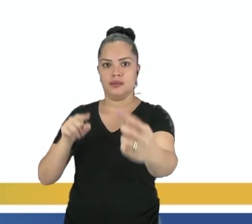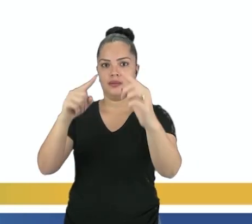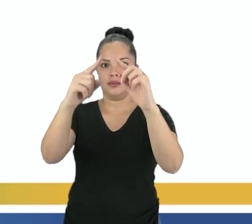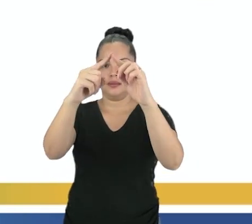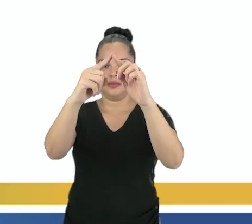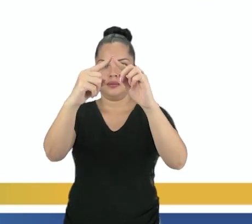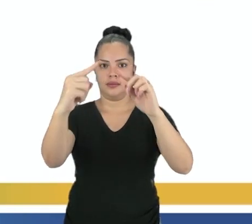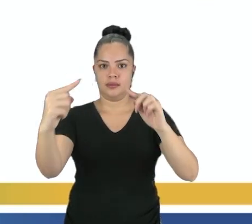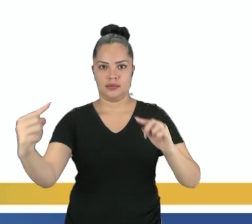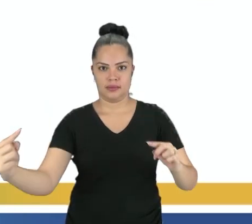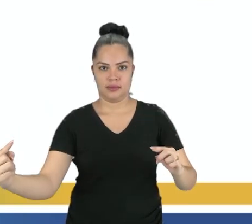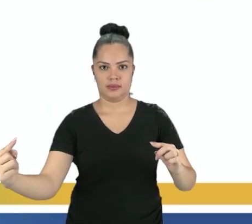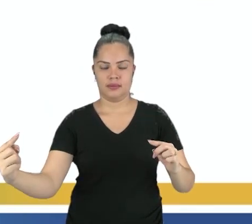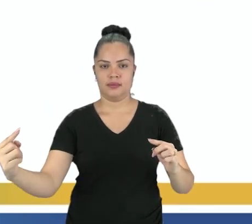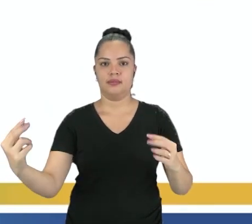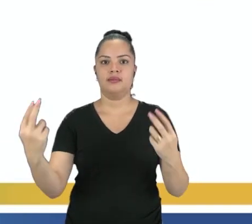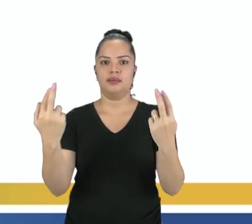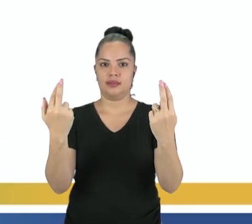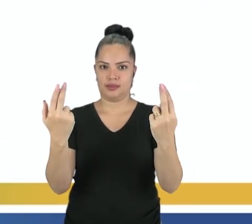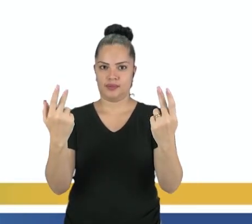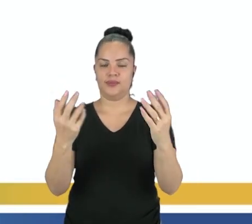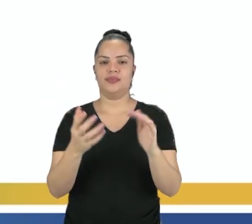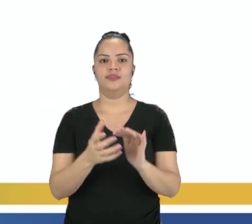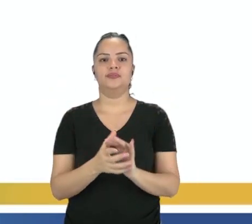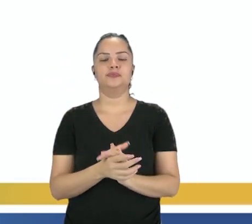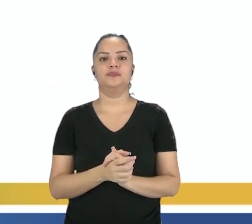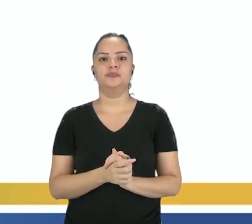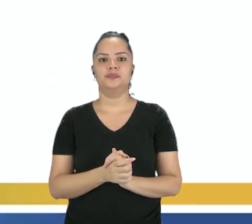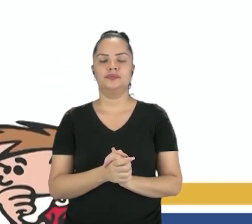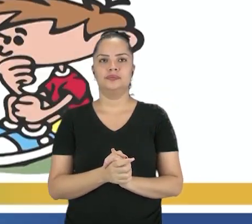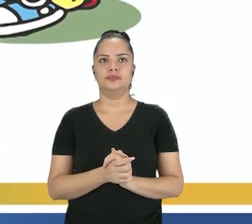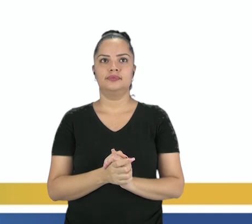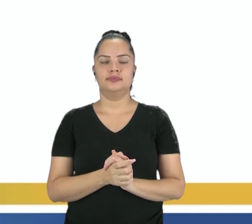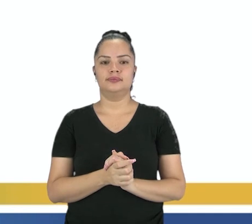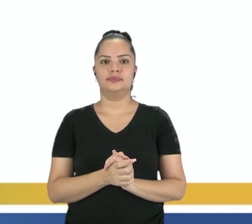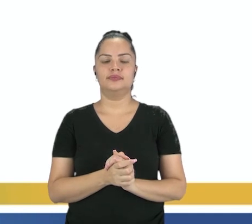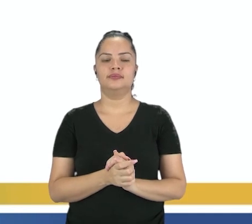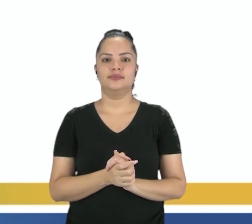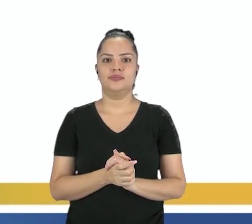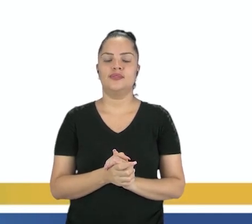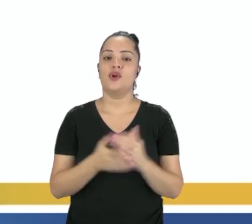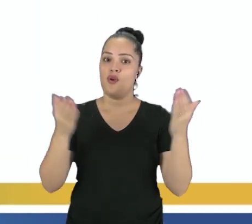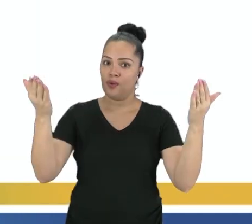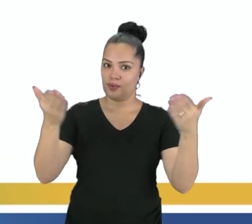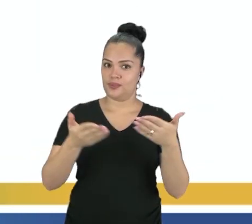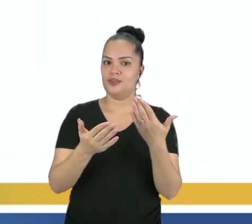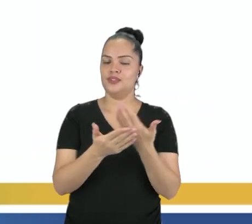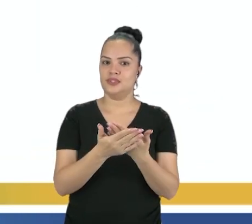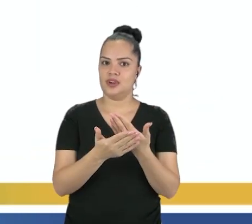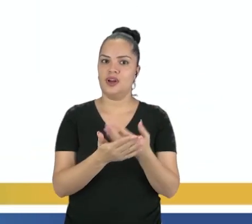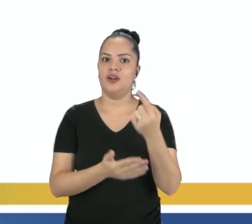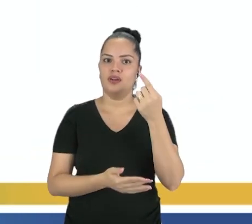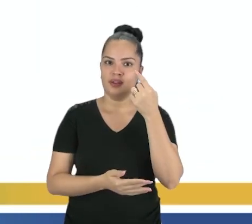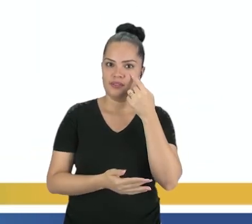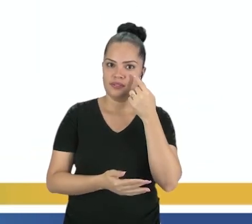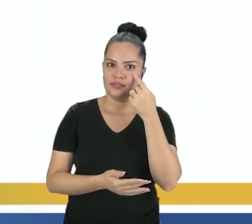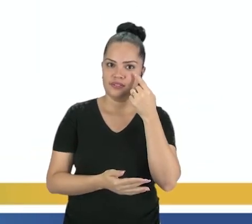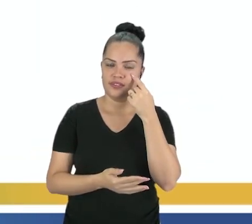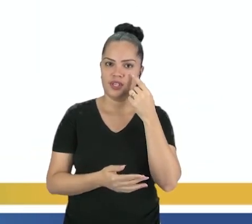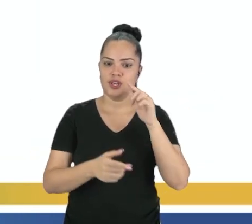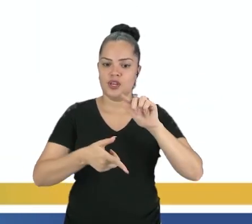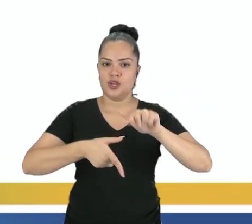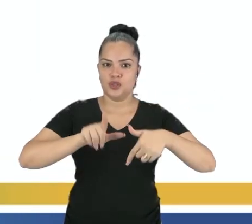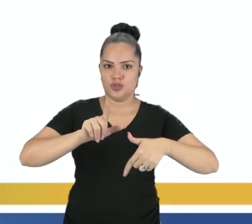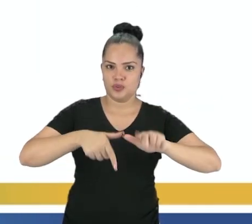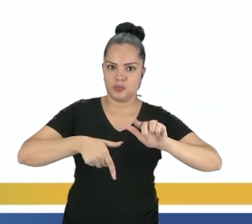um vértice em comum, certo? Muito bem. Então, pessoal, nós vimos nesta aula que os sólidos